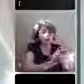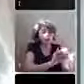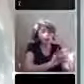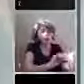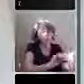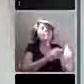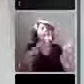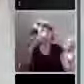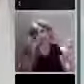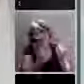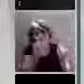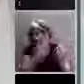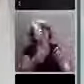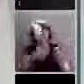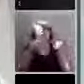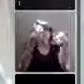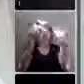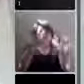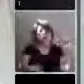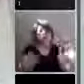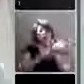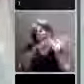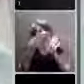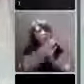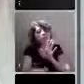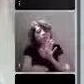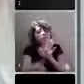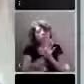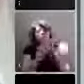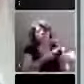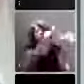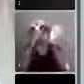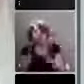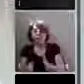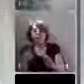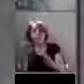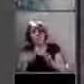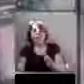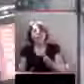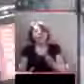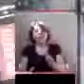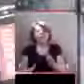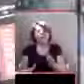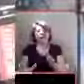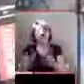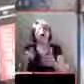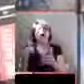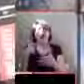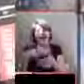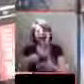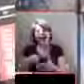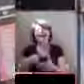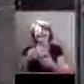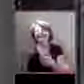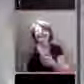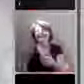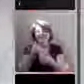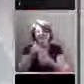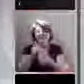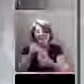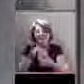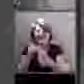pequeno comentário sobre essa citação para poder partir para o outro item. A minha orientadora também. Pois